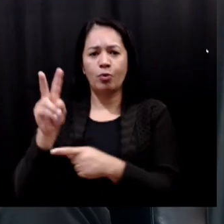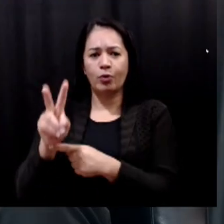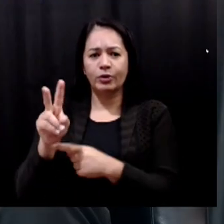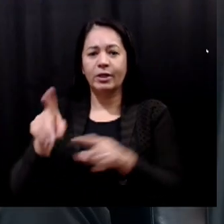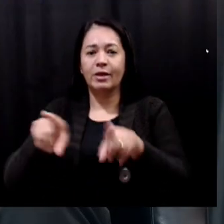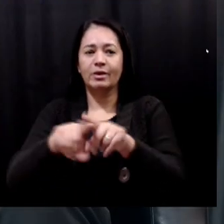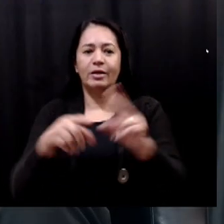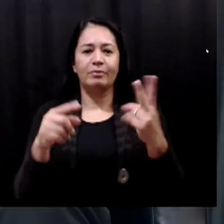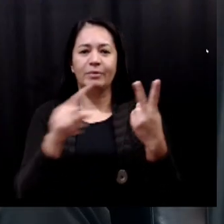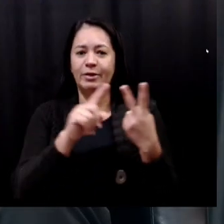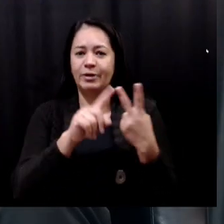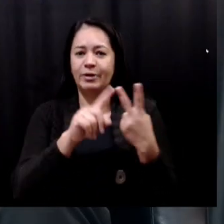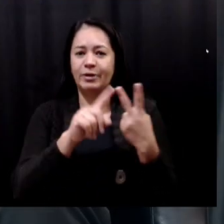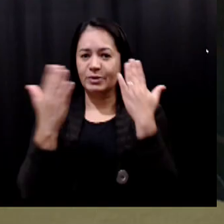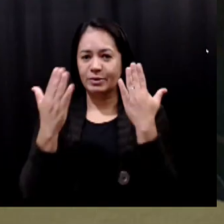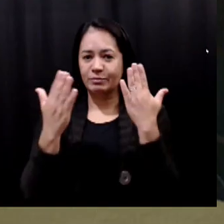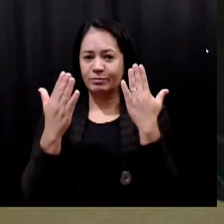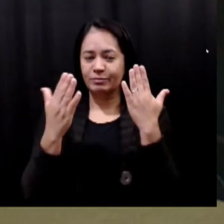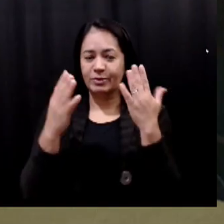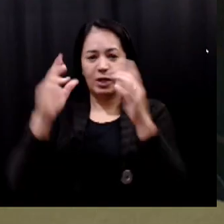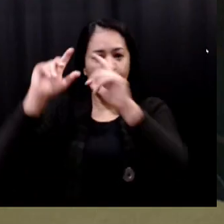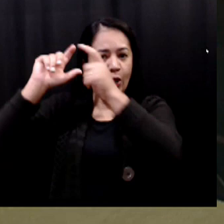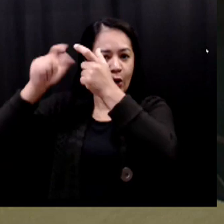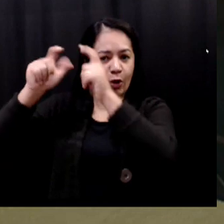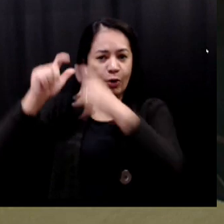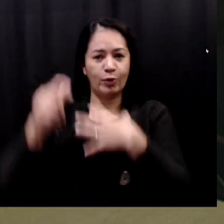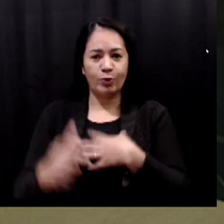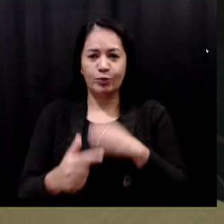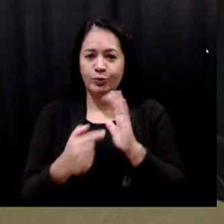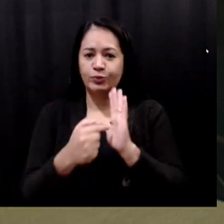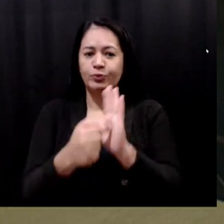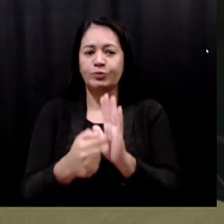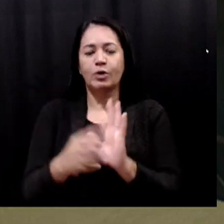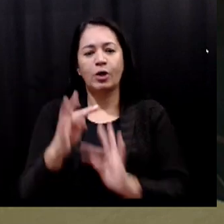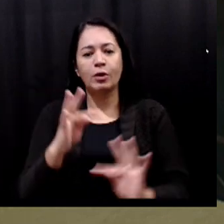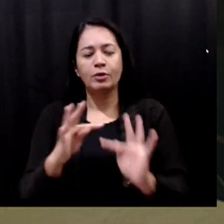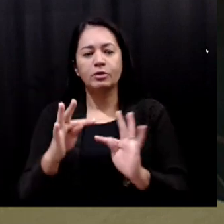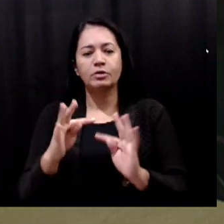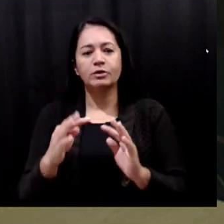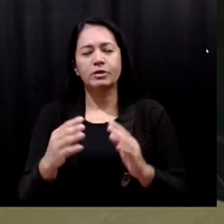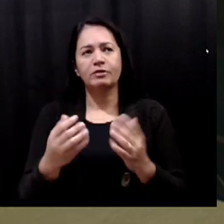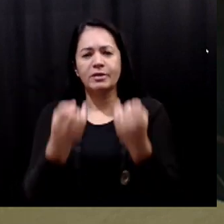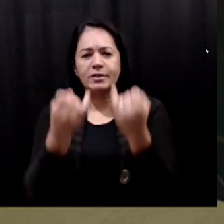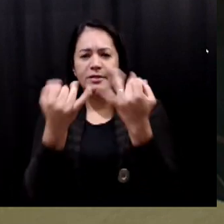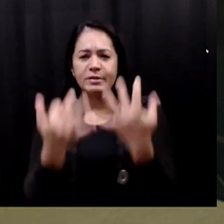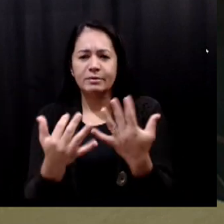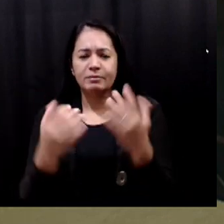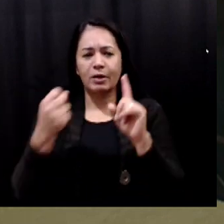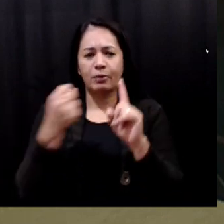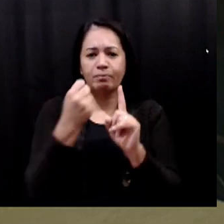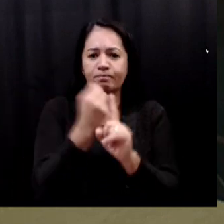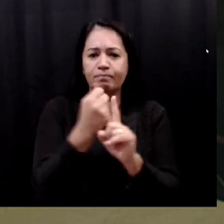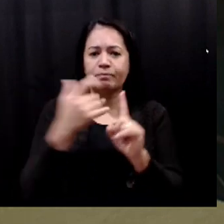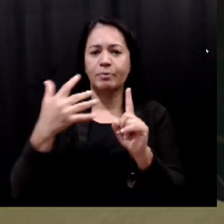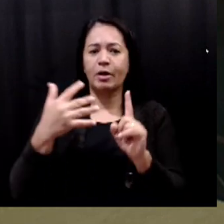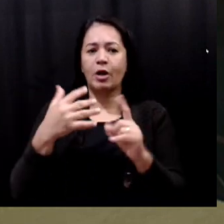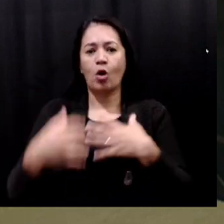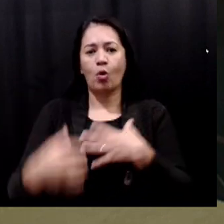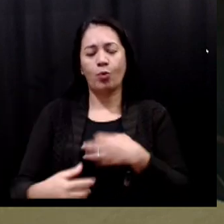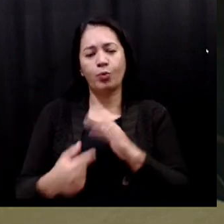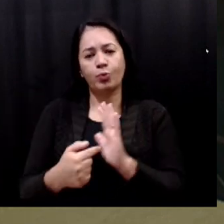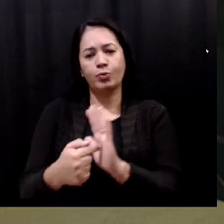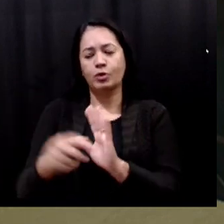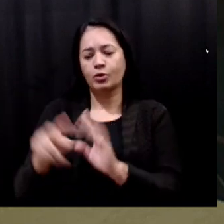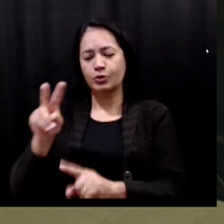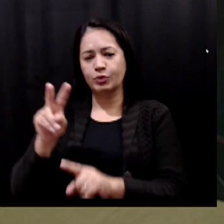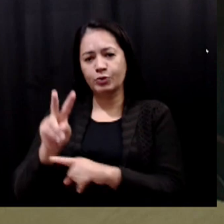terapia cognitivo-comportamental que vai abordar os impactos mentais e comportamentais sobre os cuidadores, além